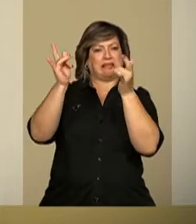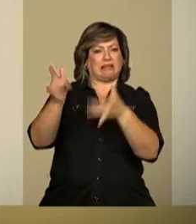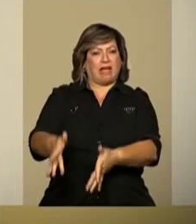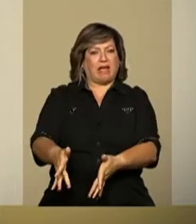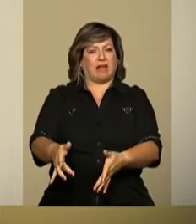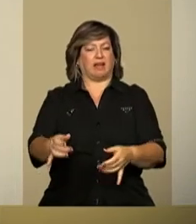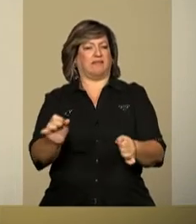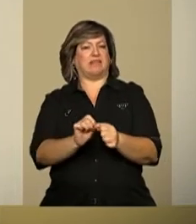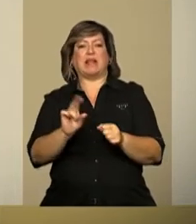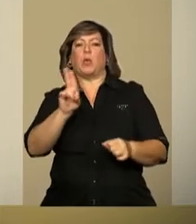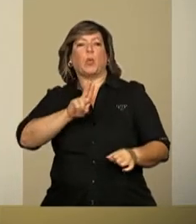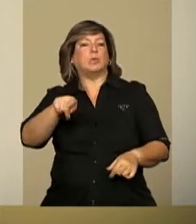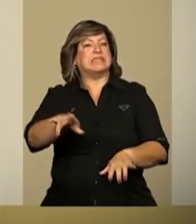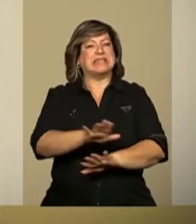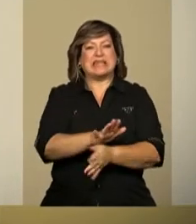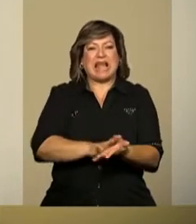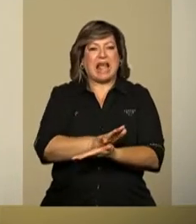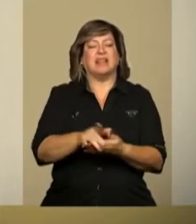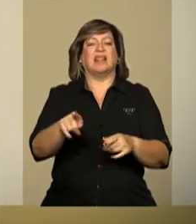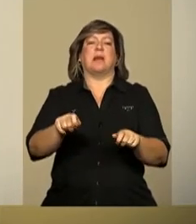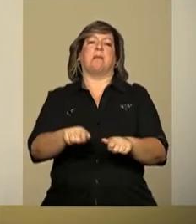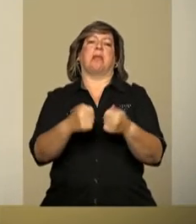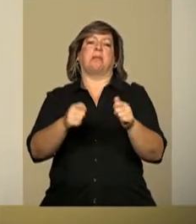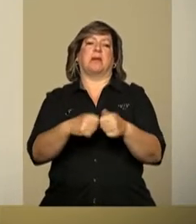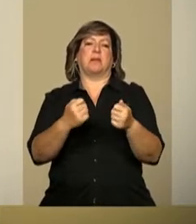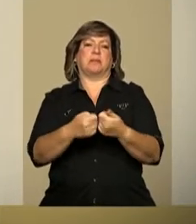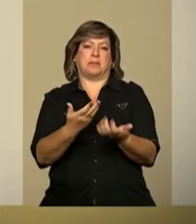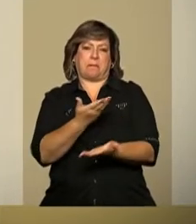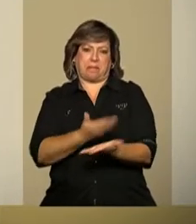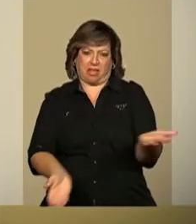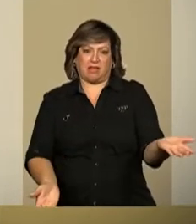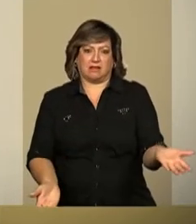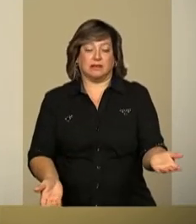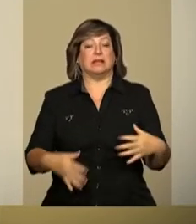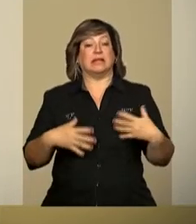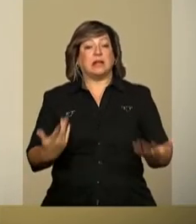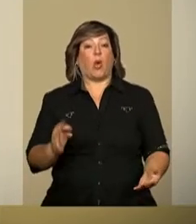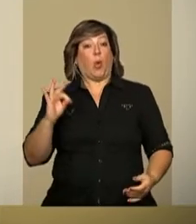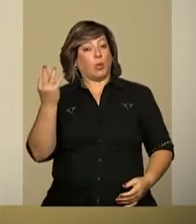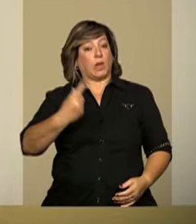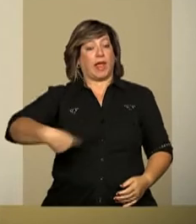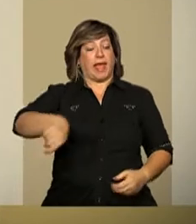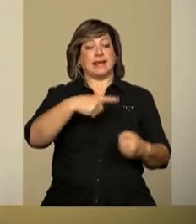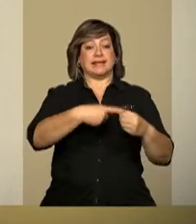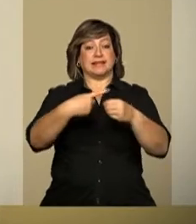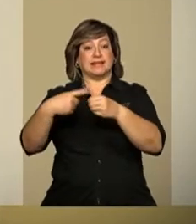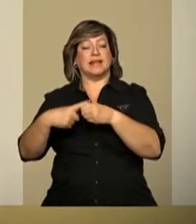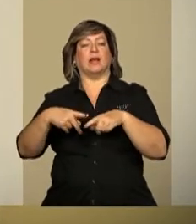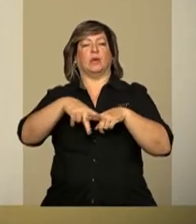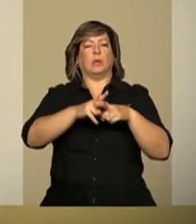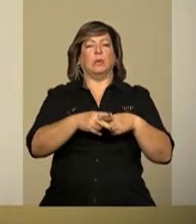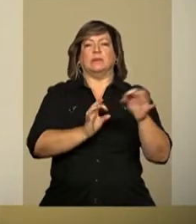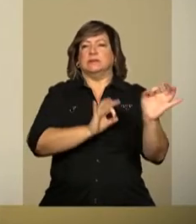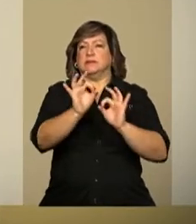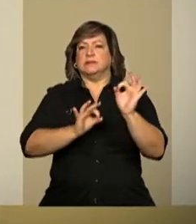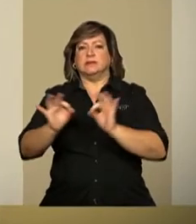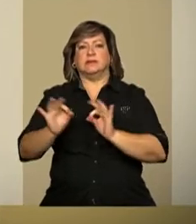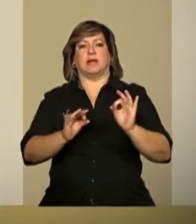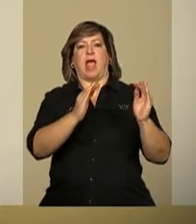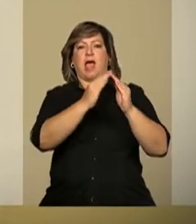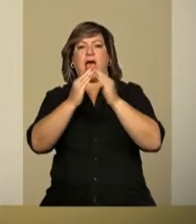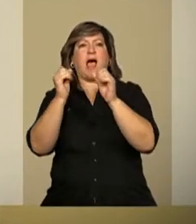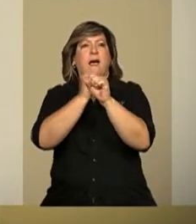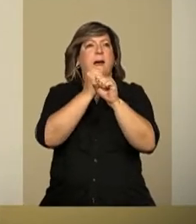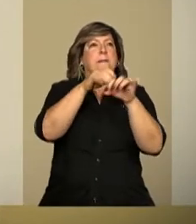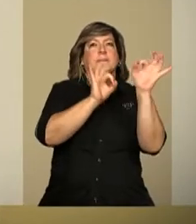usando se deteriora e acaba por ser destruído por isso em todas essas cidades estamos recuperando a nossa história o nosso patrimônio